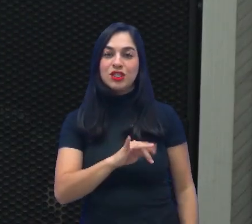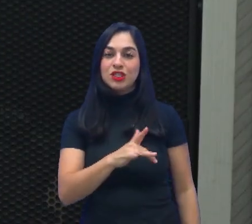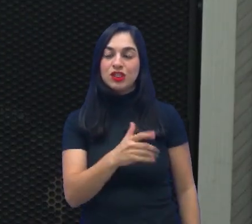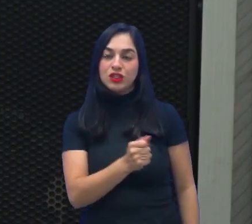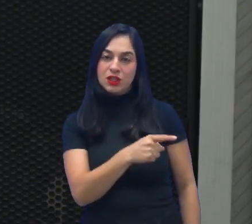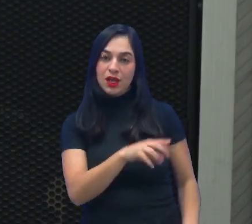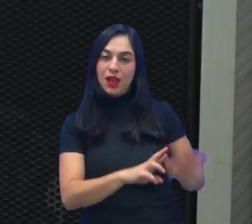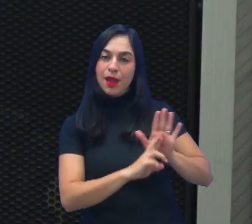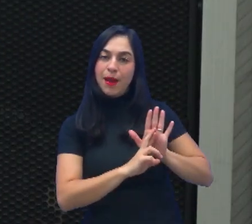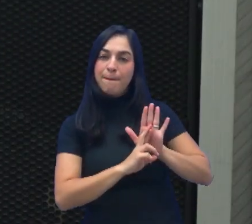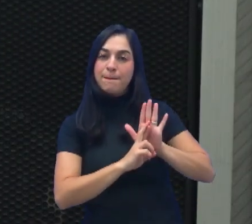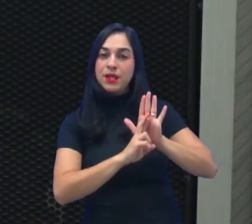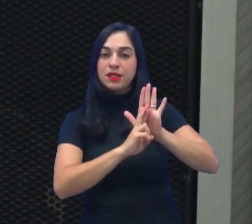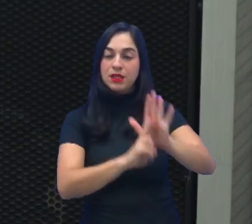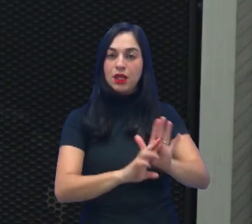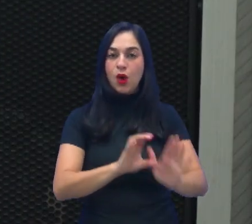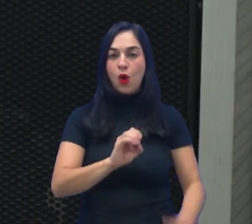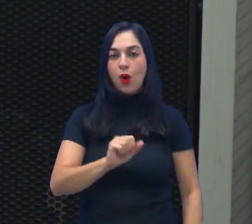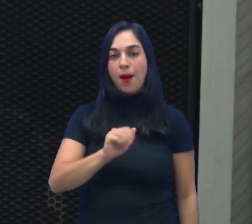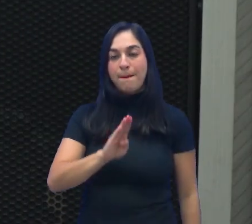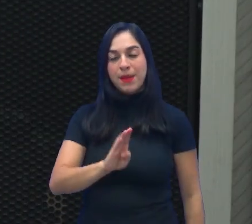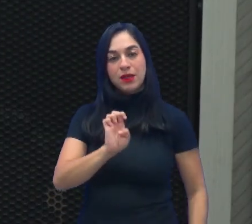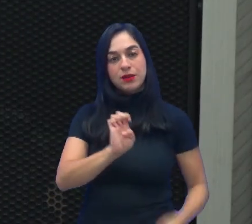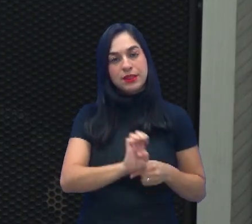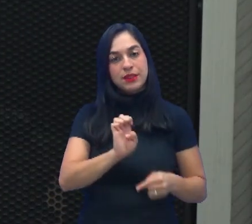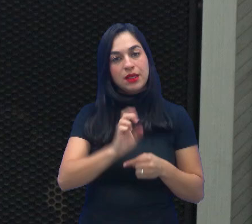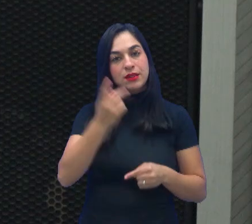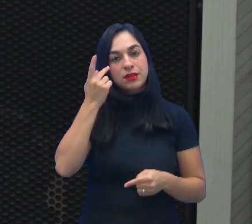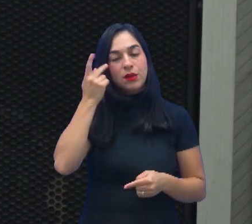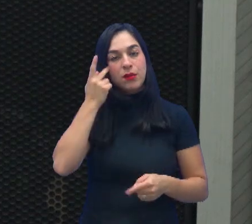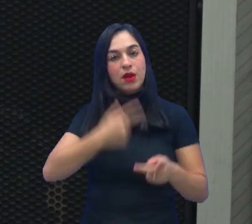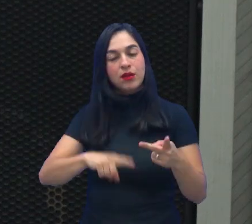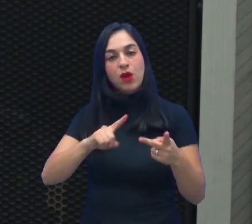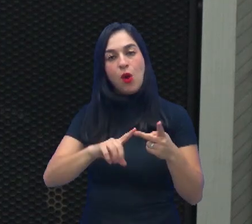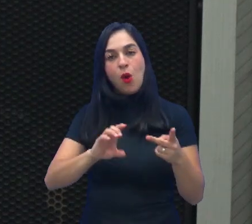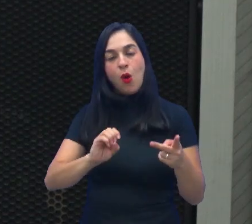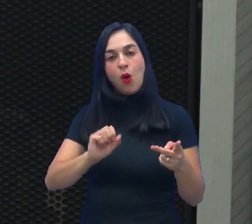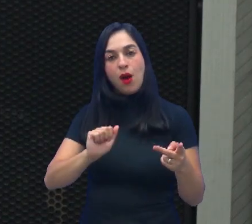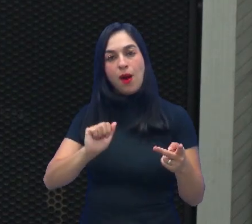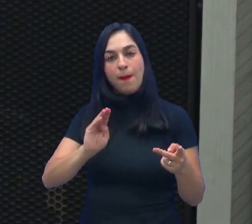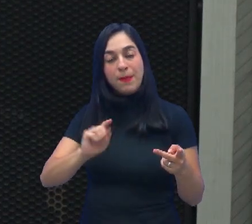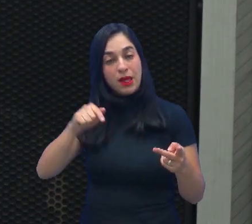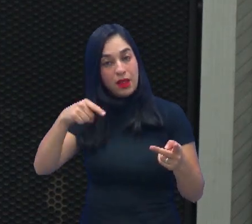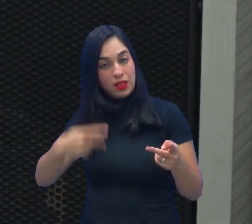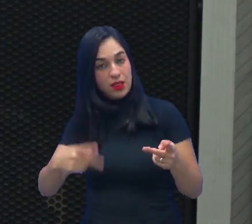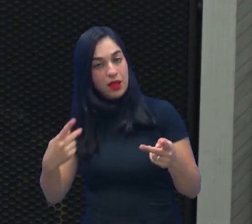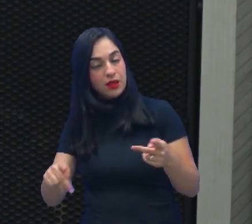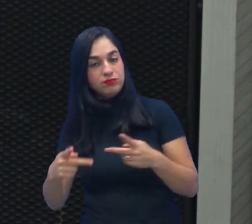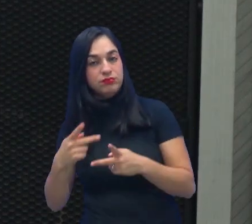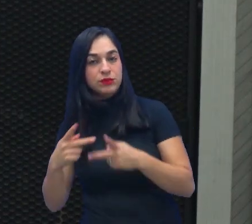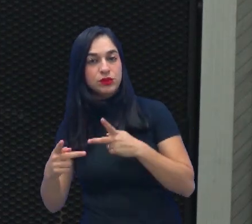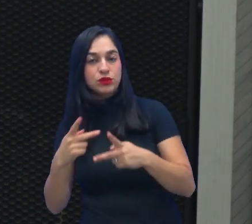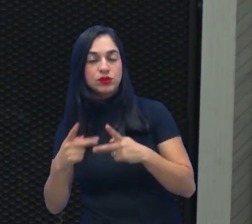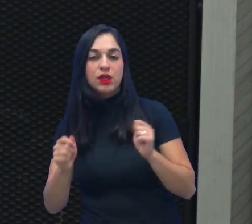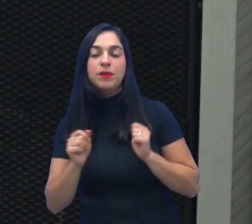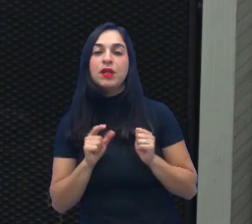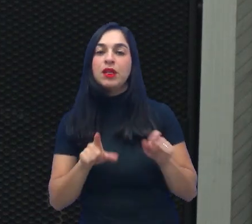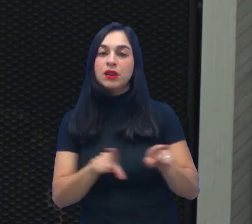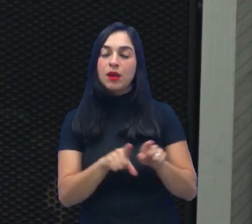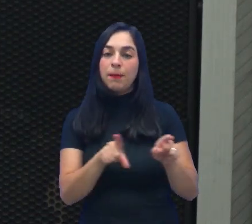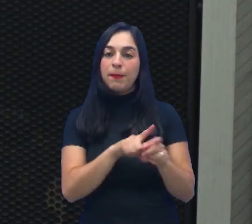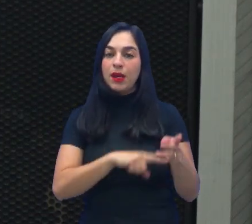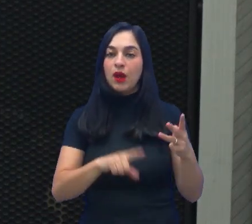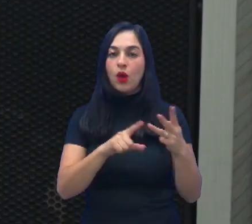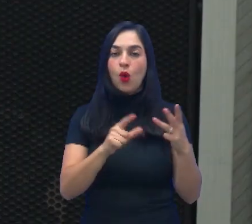Paulo, do Estado de São Paulo, e a OAB local, juntamente com a associação, com uma comissão de moradores.